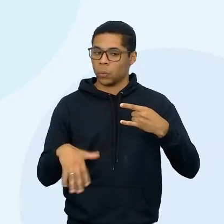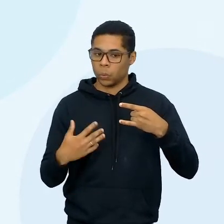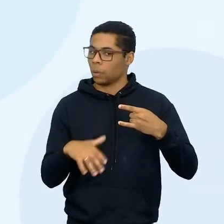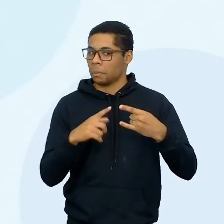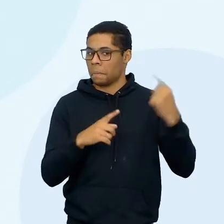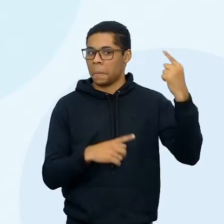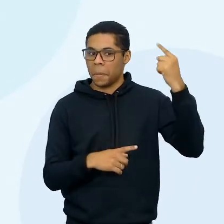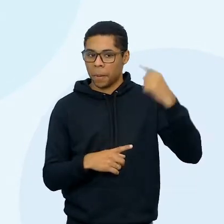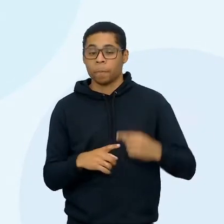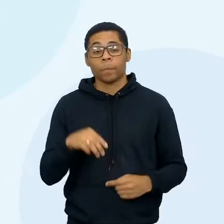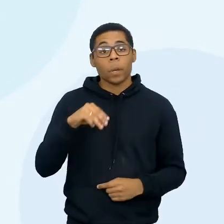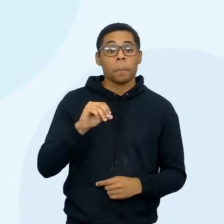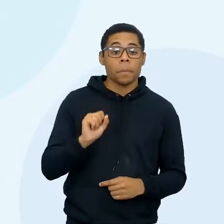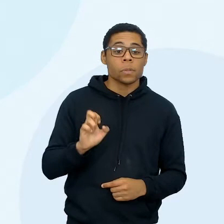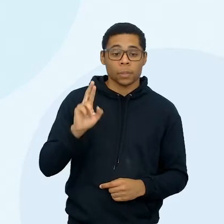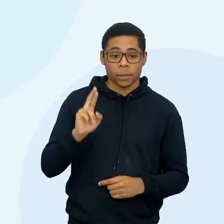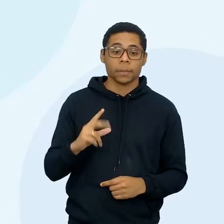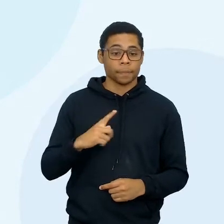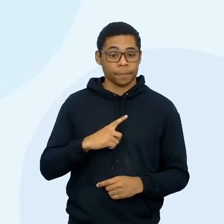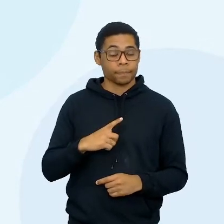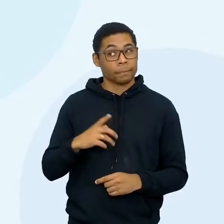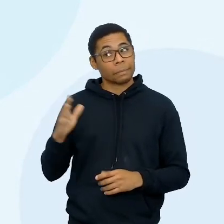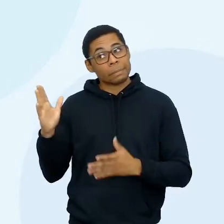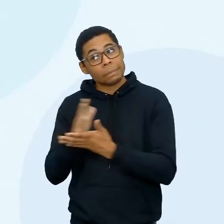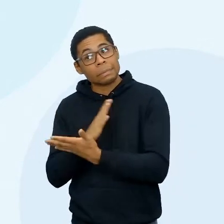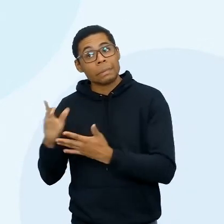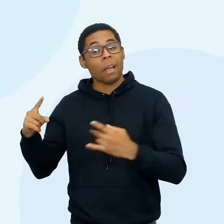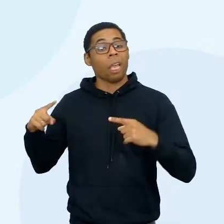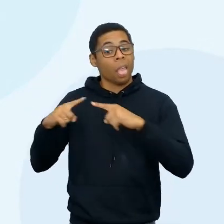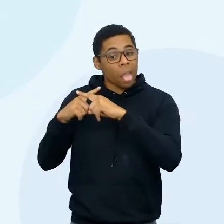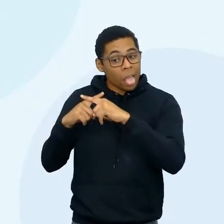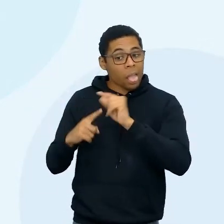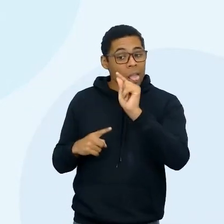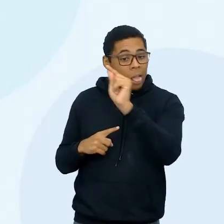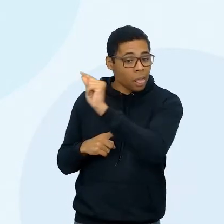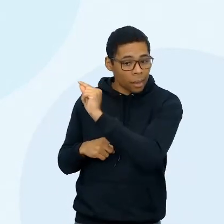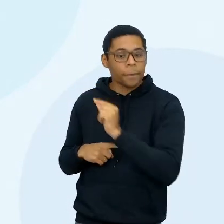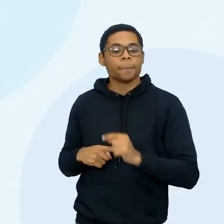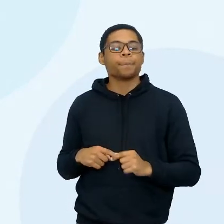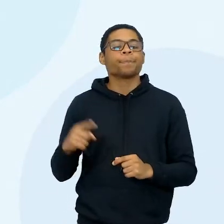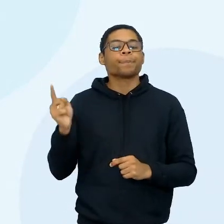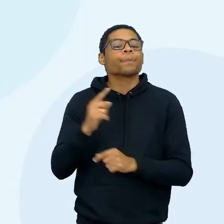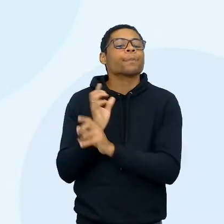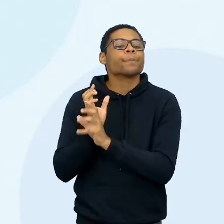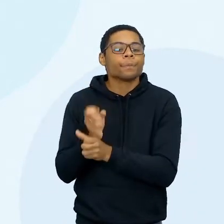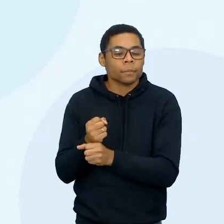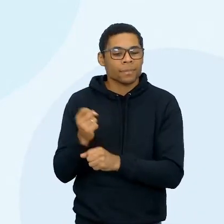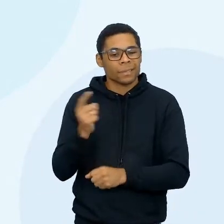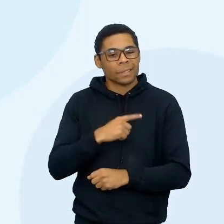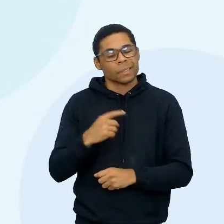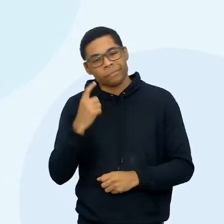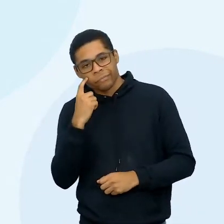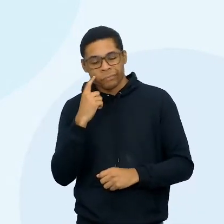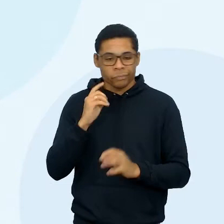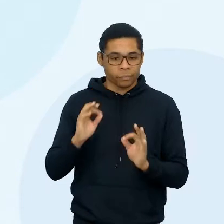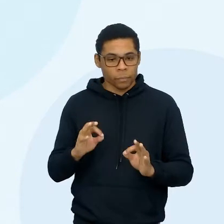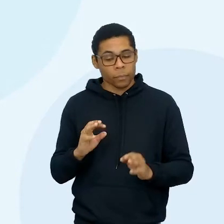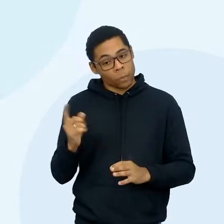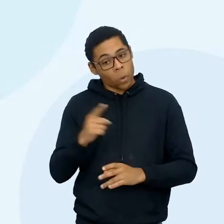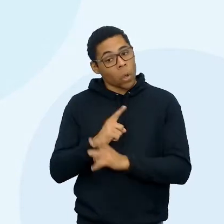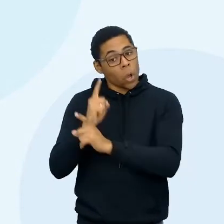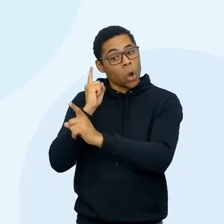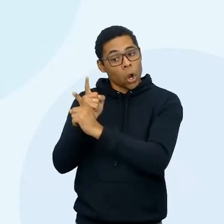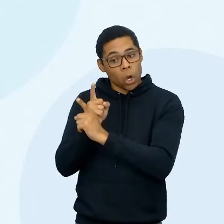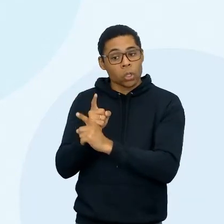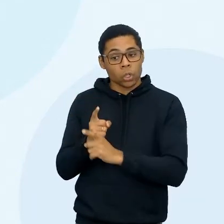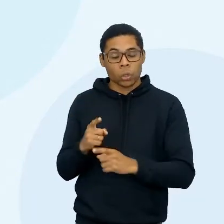de Moser, os nossos cálculos controversos aqui fizeram com que a gente considerasse, a gente encontrou